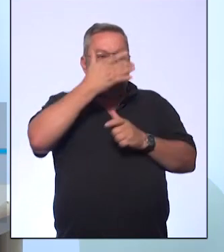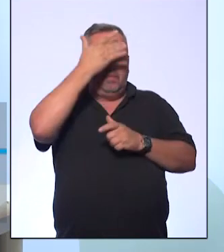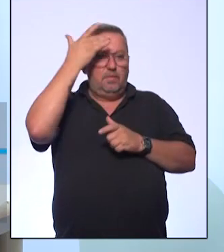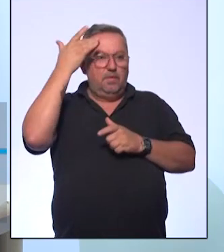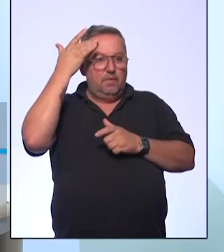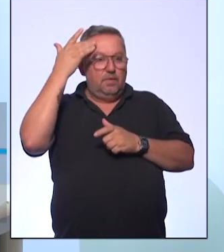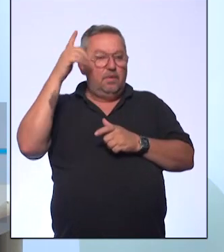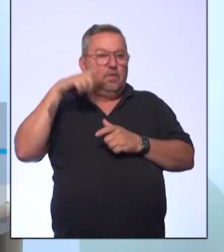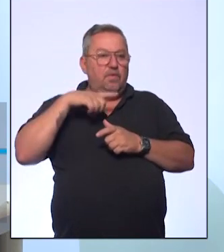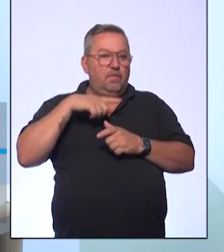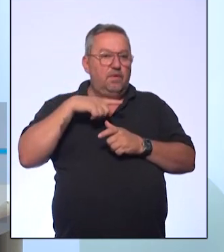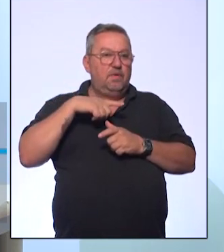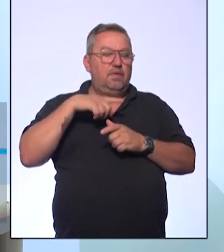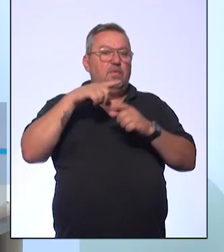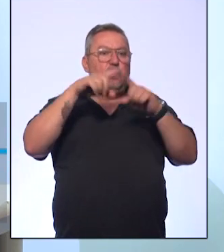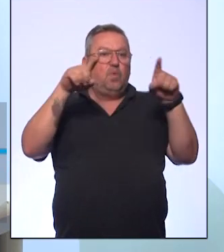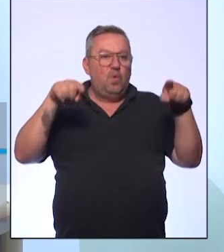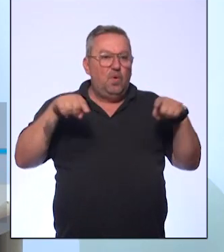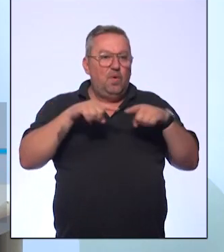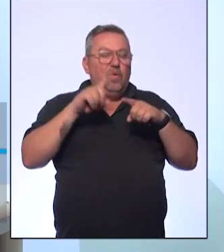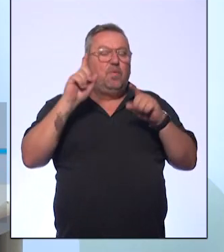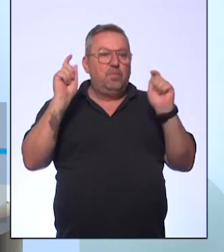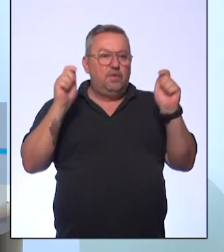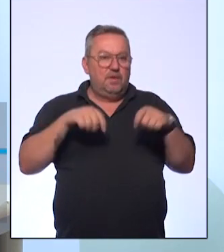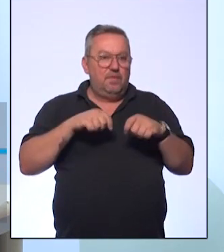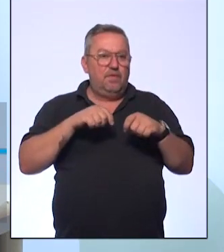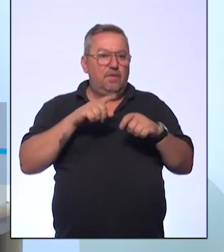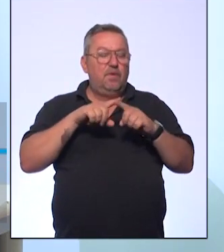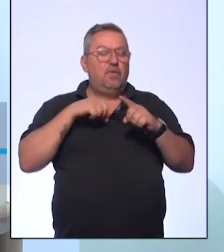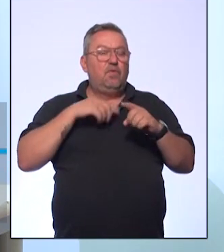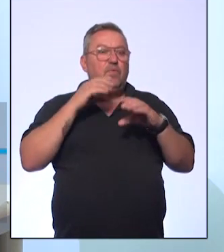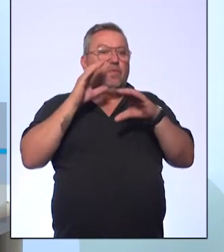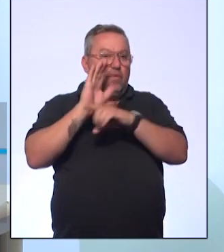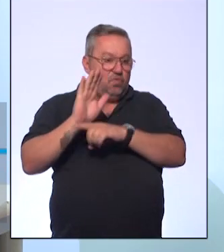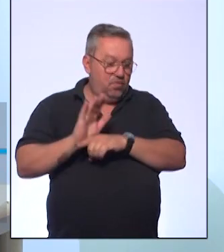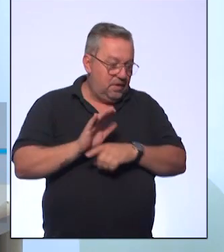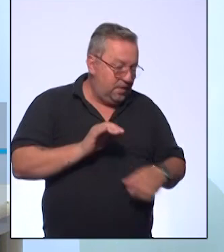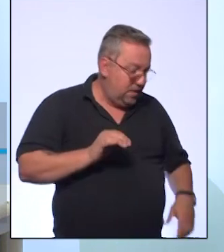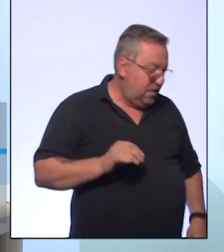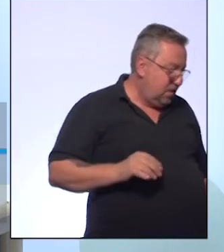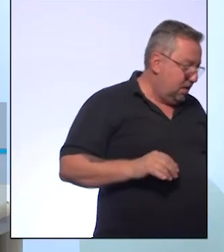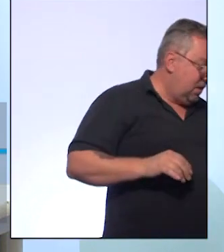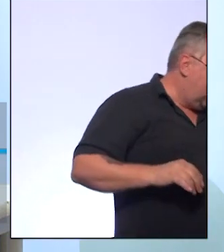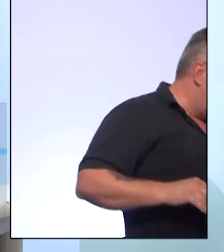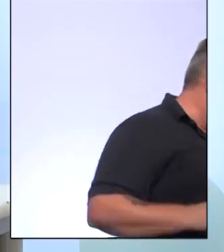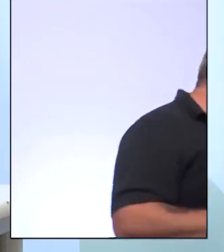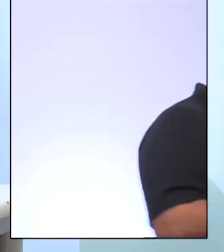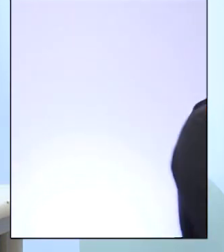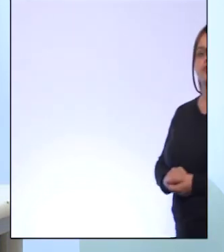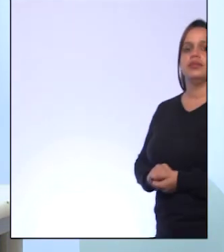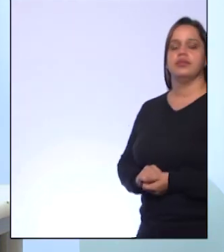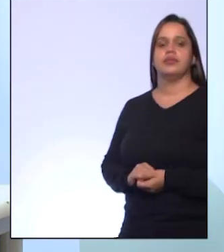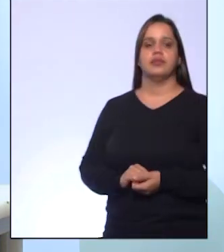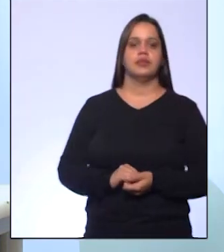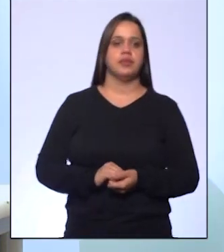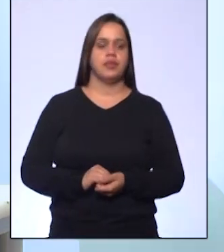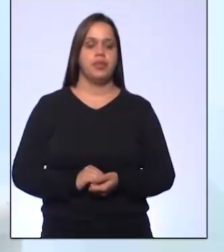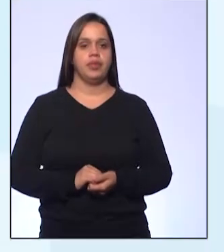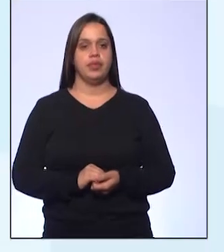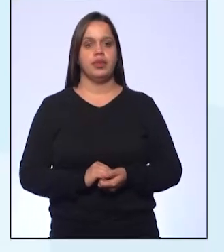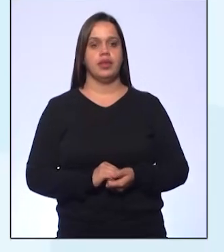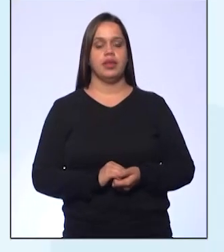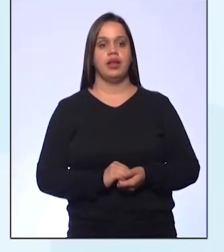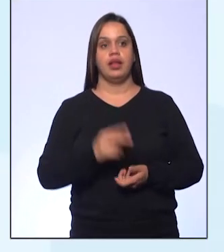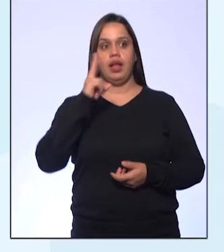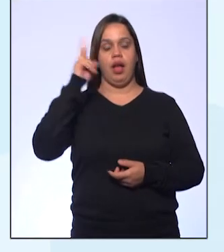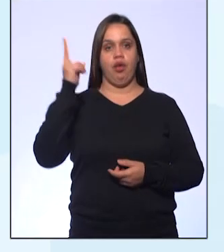pessoas, a diversos territórios, foi possível através de uma cooperação. Então, acompanhem conosco na tela agora, a gente tem algumas